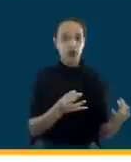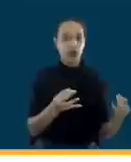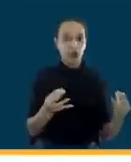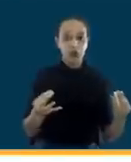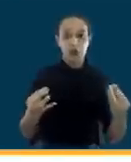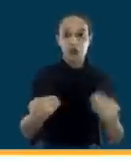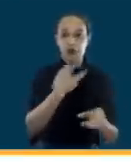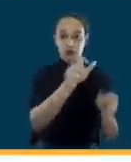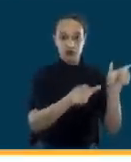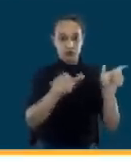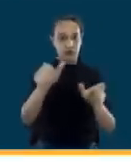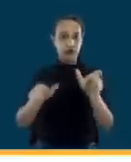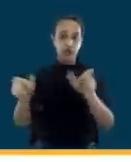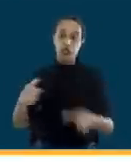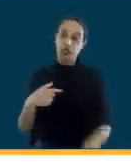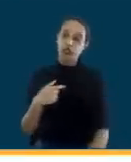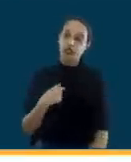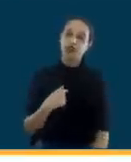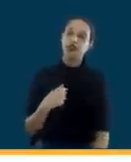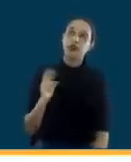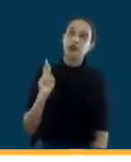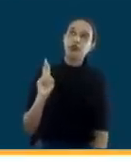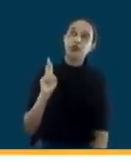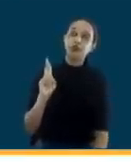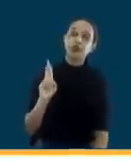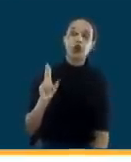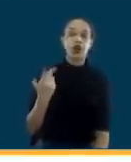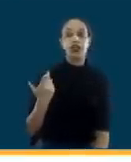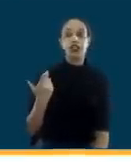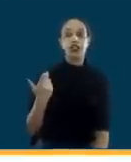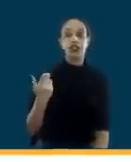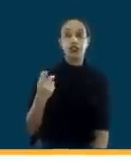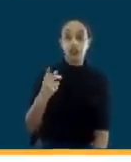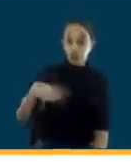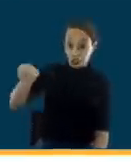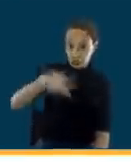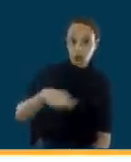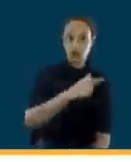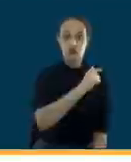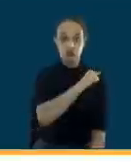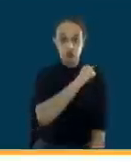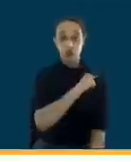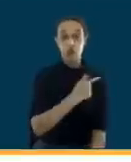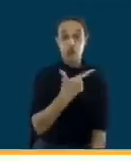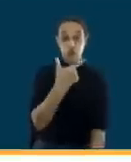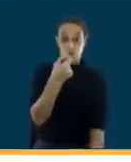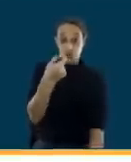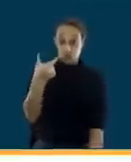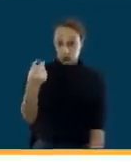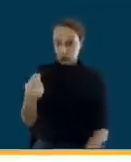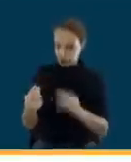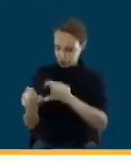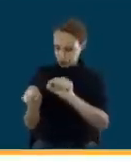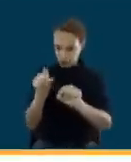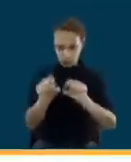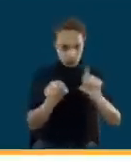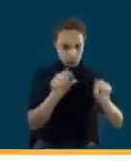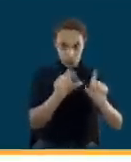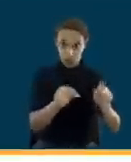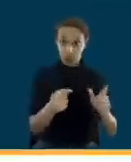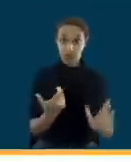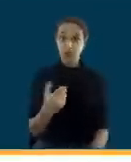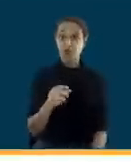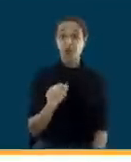participantes, e espero, sinceramente, que todos esses gestores, esses 200 que foram selecionados dentro dos mais de 1.000